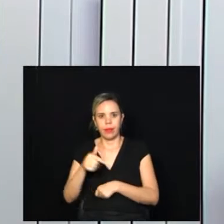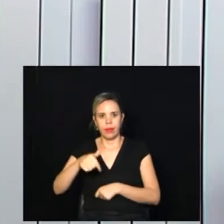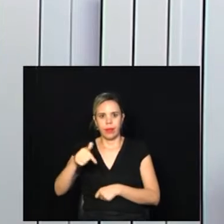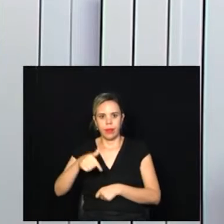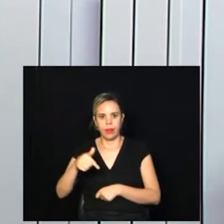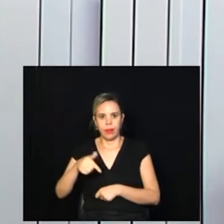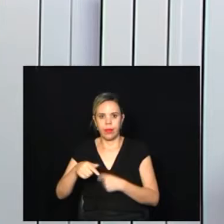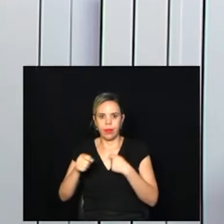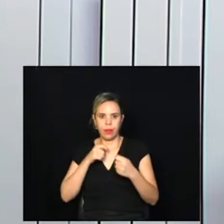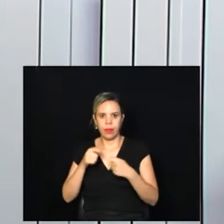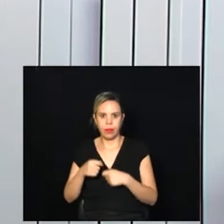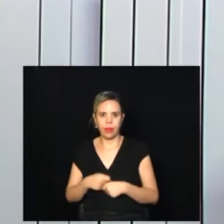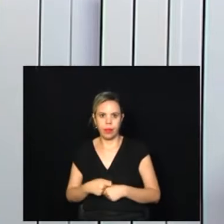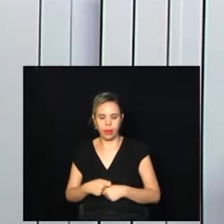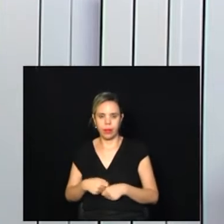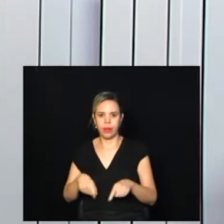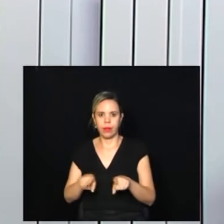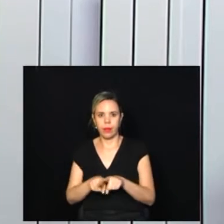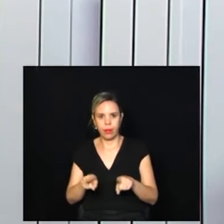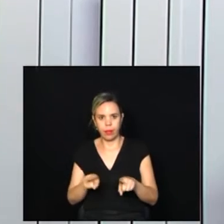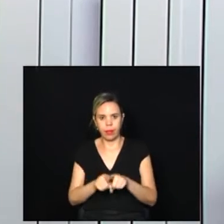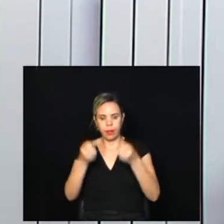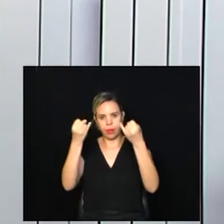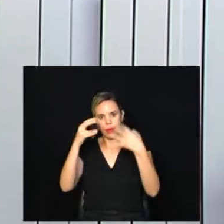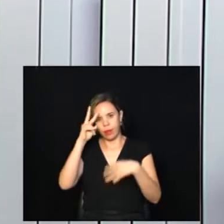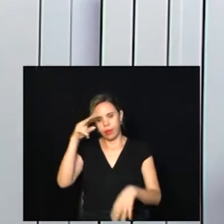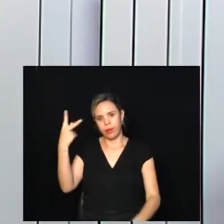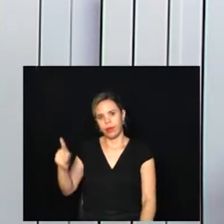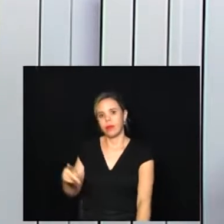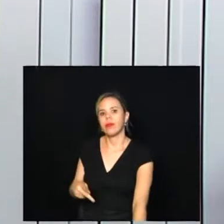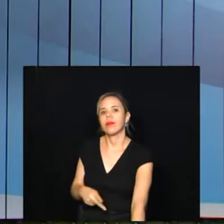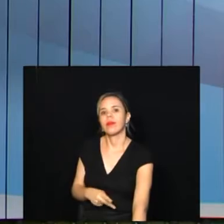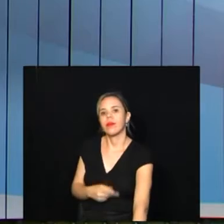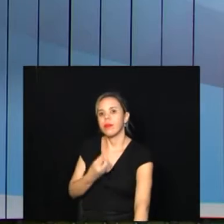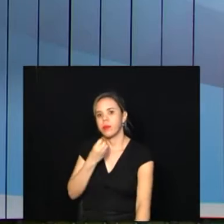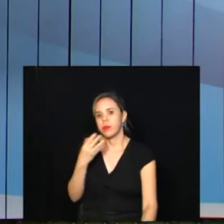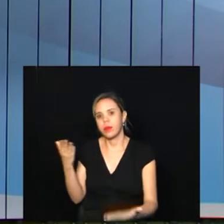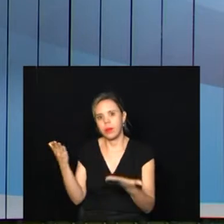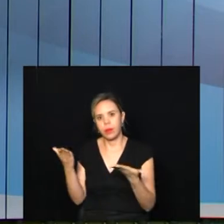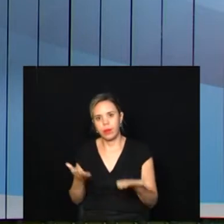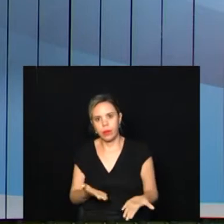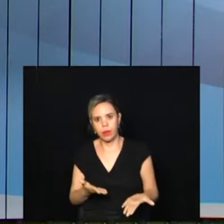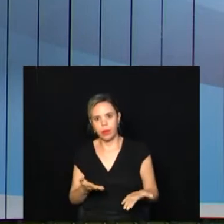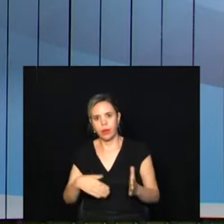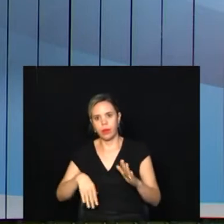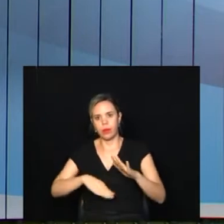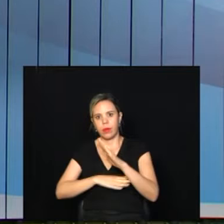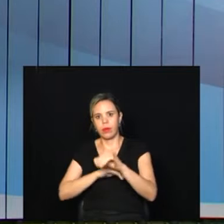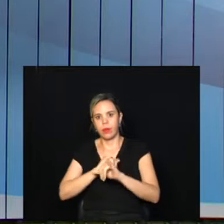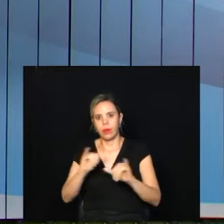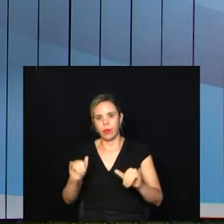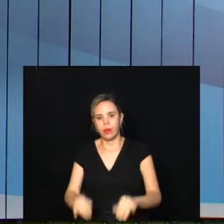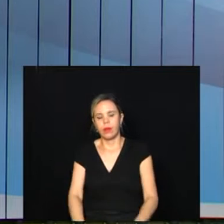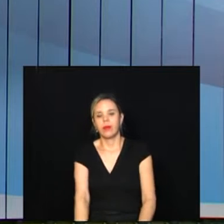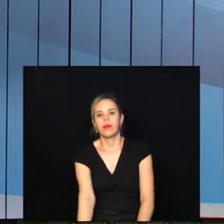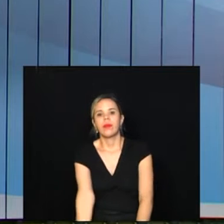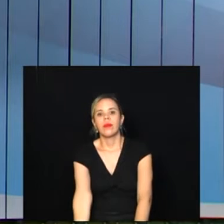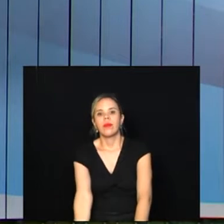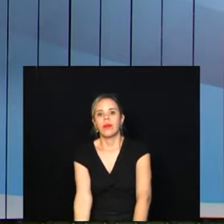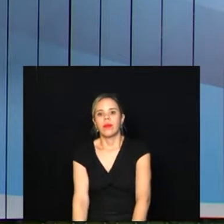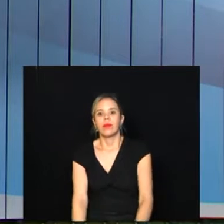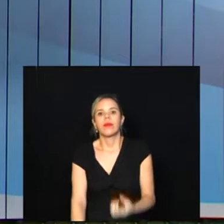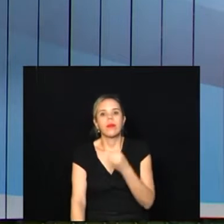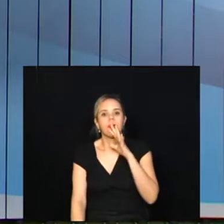aqui desta entrevista e também contar a sua história, né? Seja bem-vinda ao Câmara Notícia.